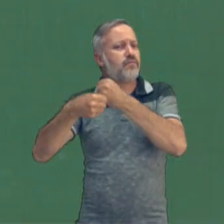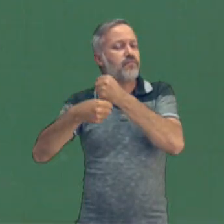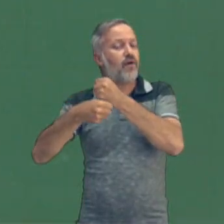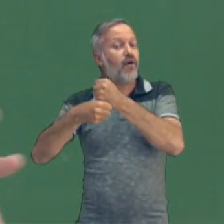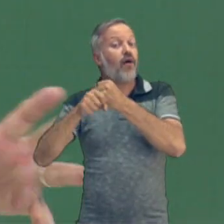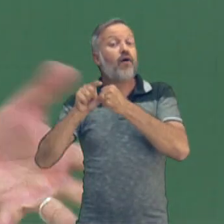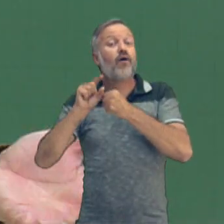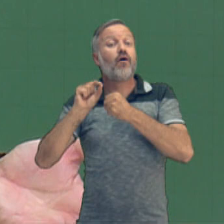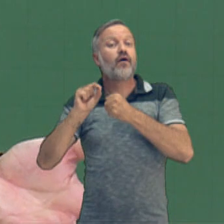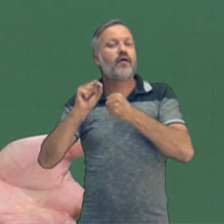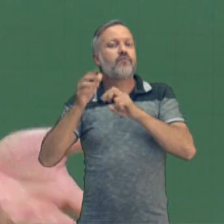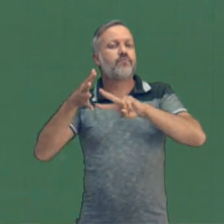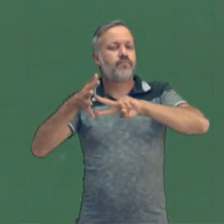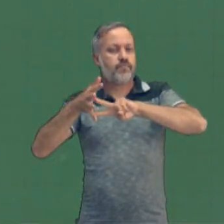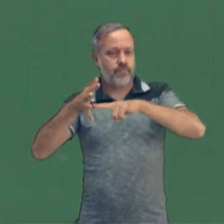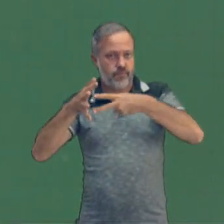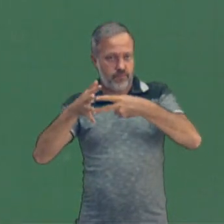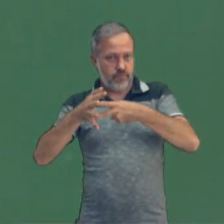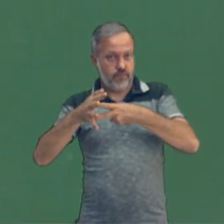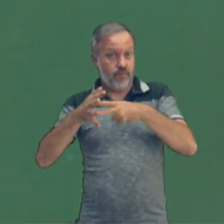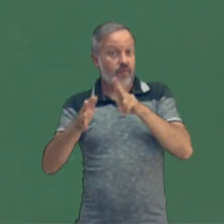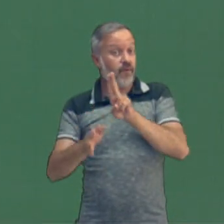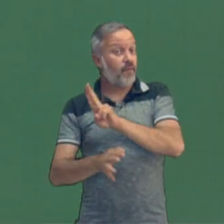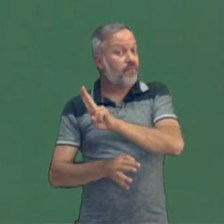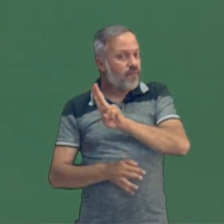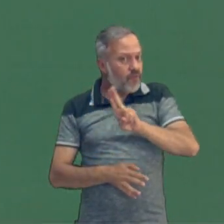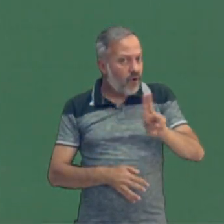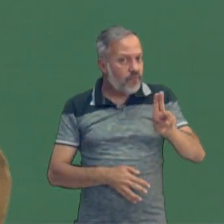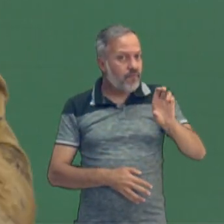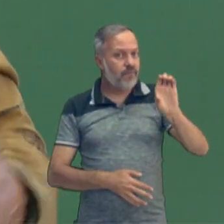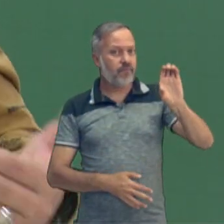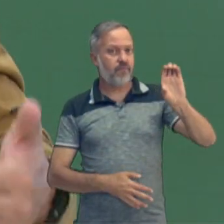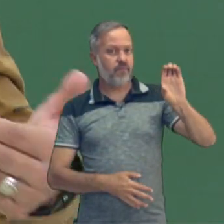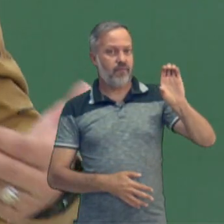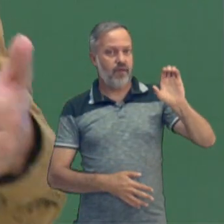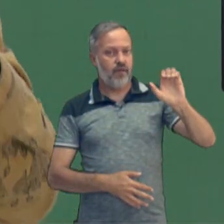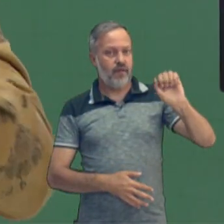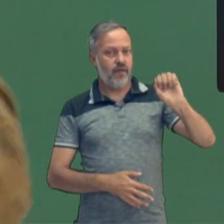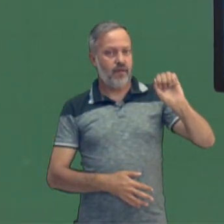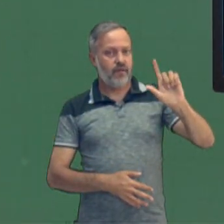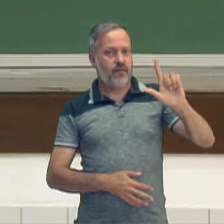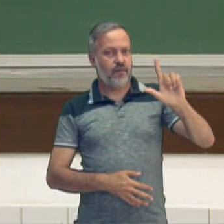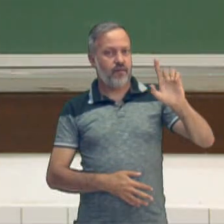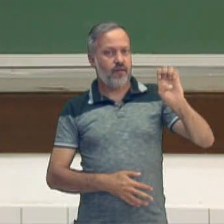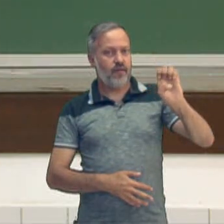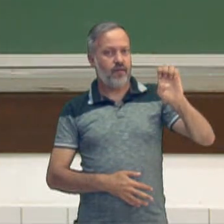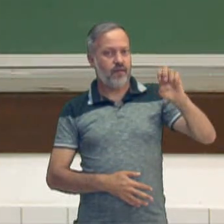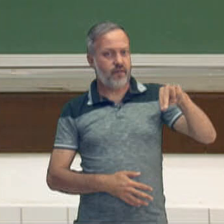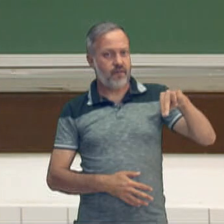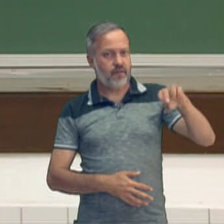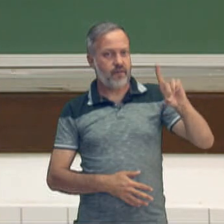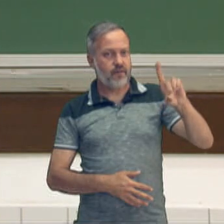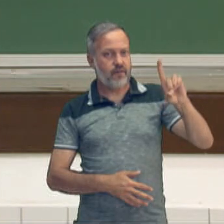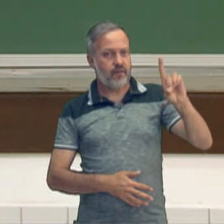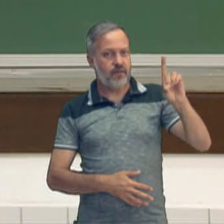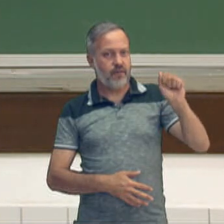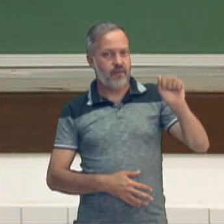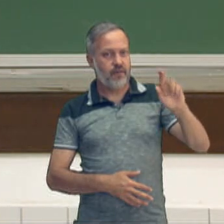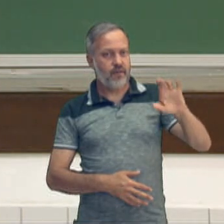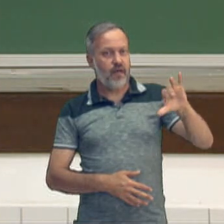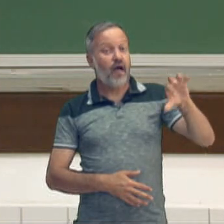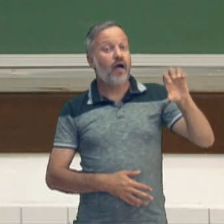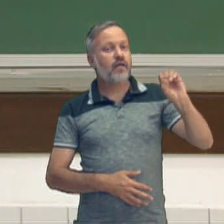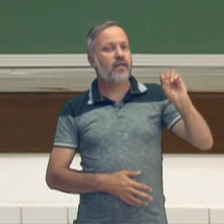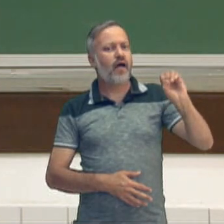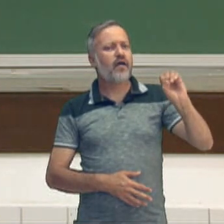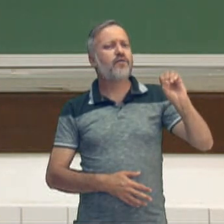que é um calendário? Você sabe? Você conhece diferentes tipos de calendário? Anote aí no seu caderno o que você